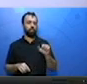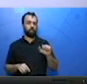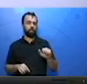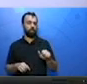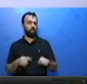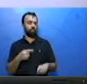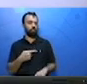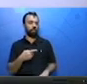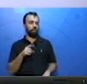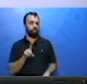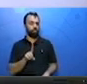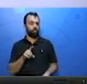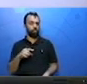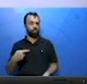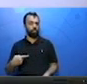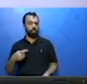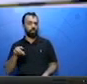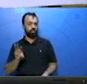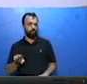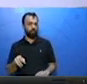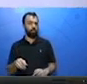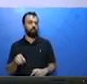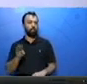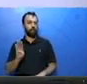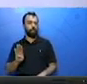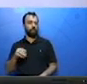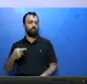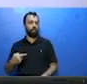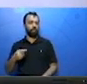B menos 3 e 1 e o C 3 e menos 1.